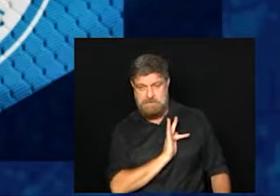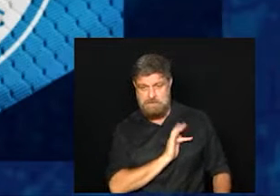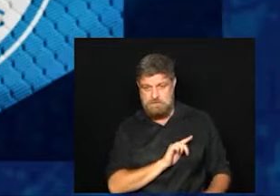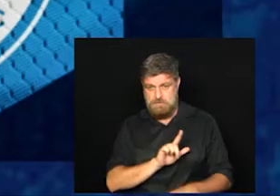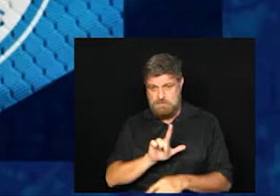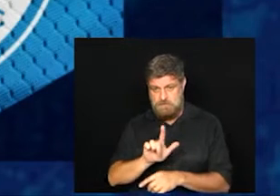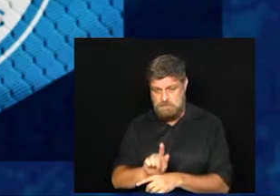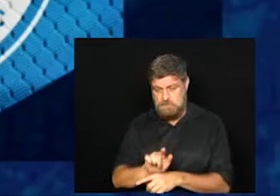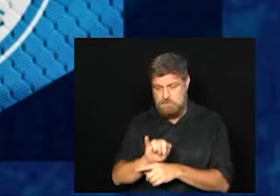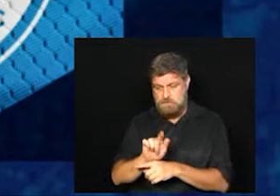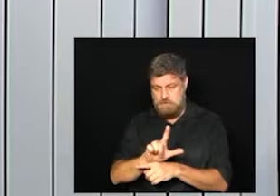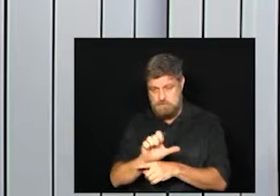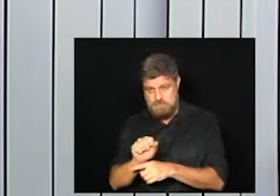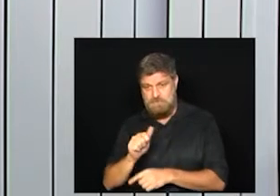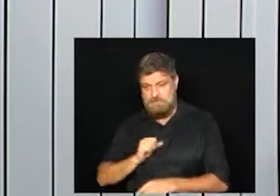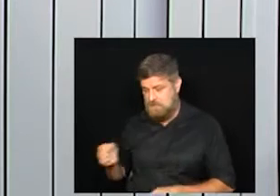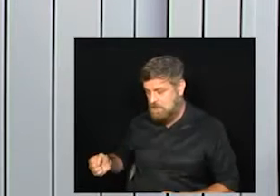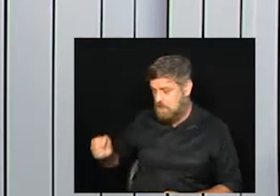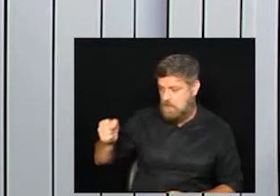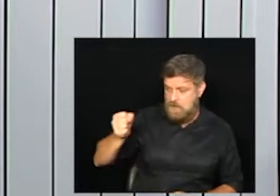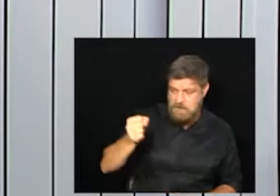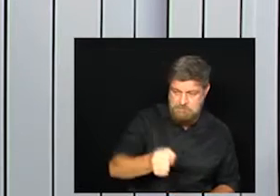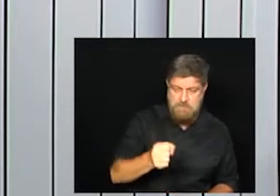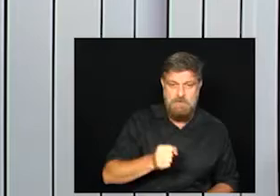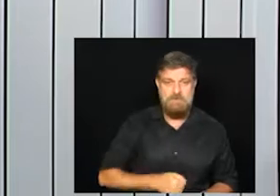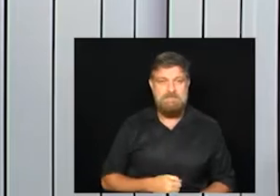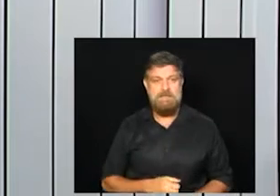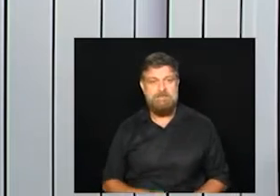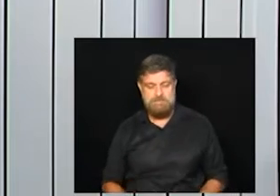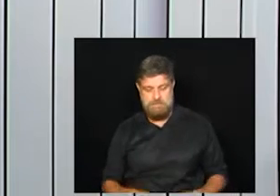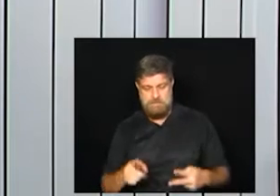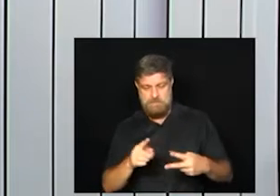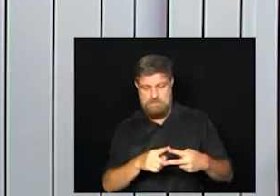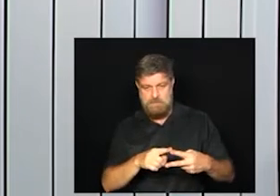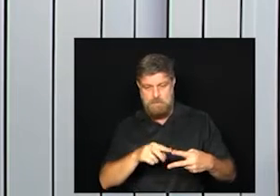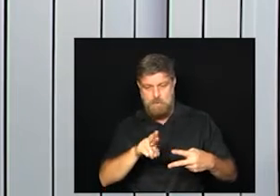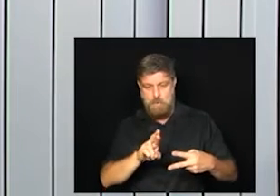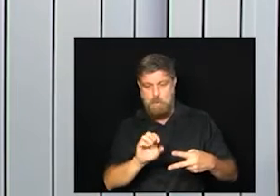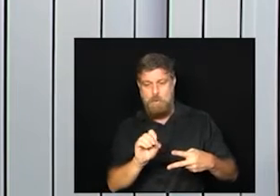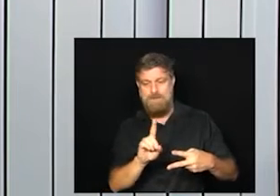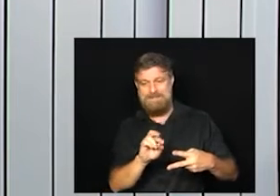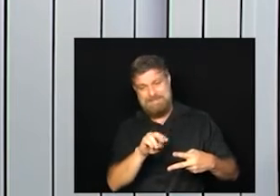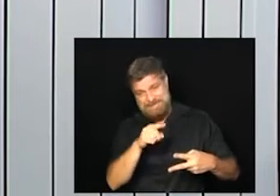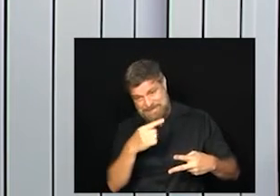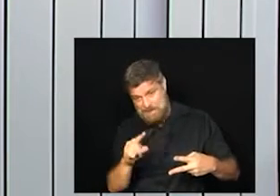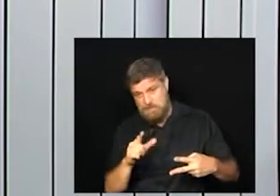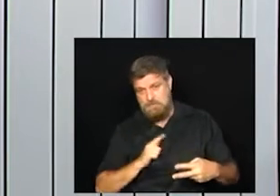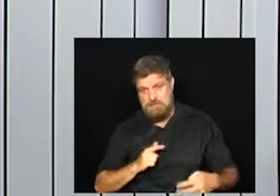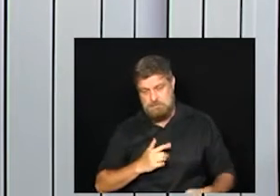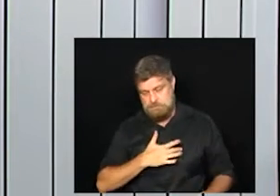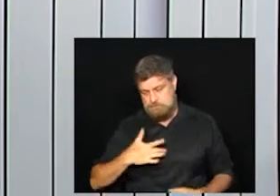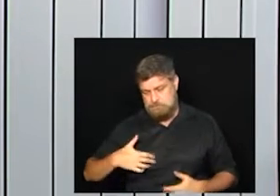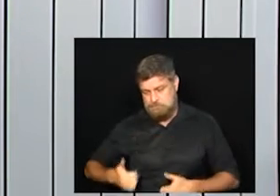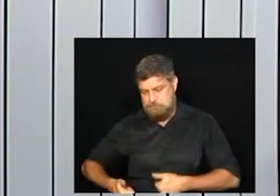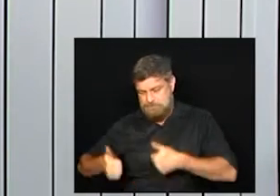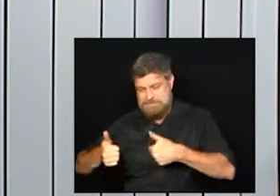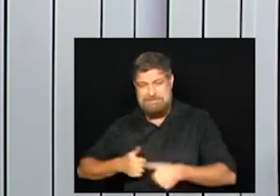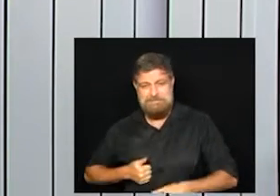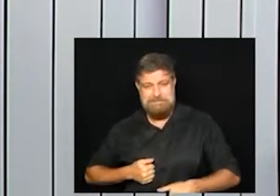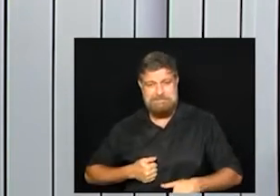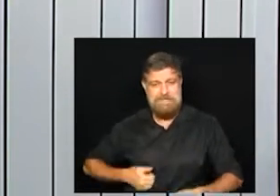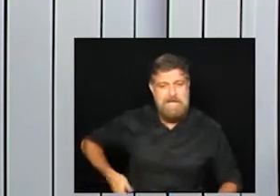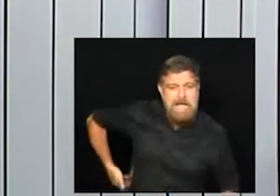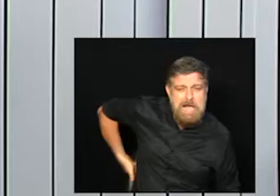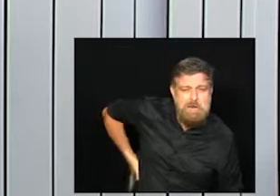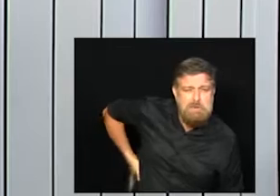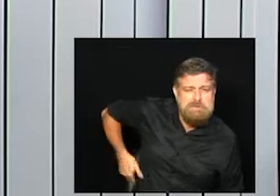pode contar com a volta do zagueiro Cleilton e do atacante Rodrigão, que está se recuperando de uma lombalgia,